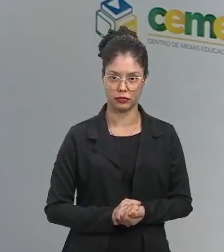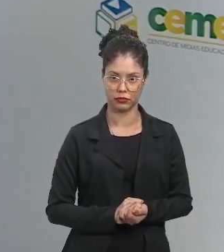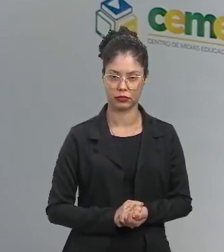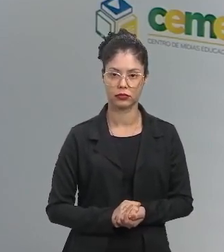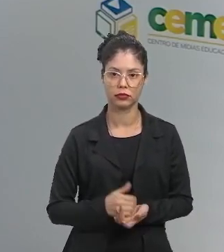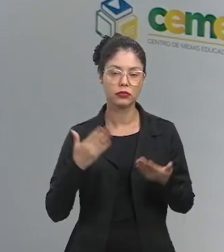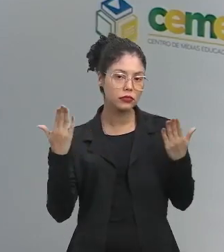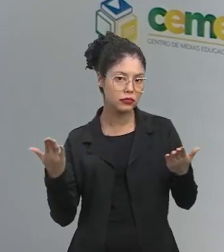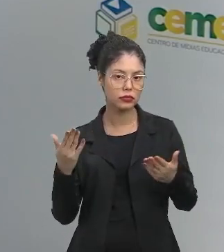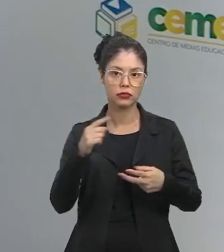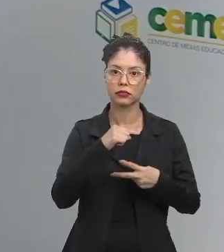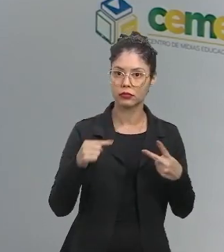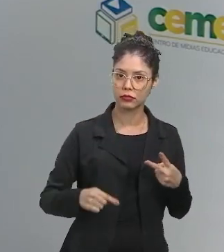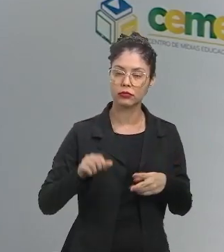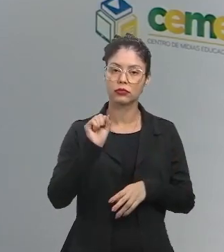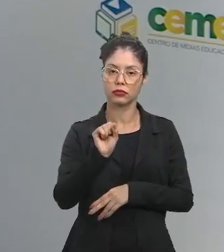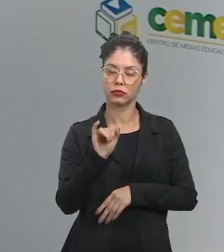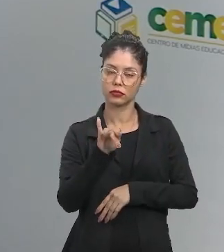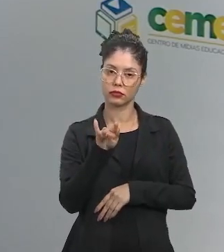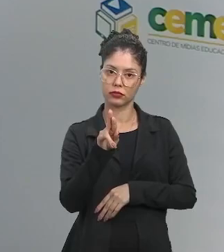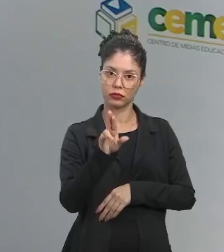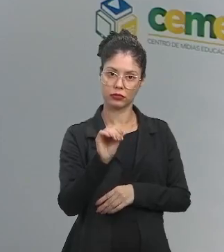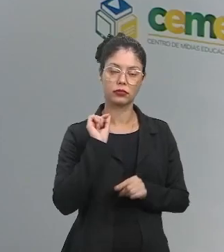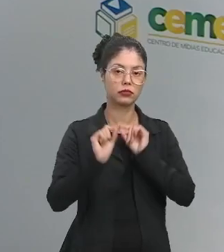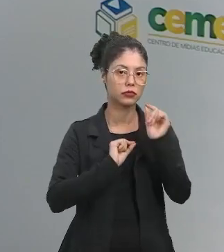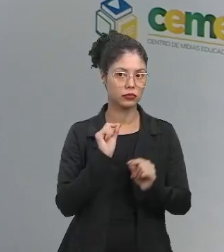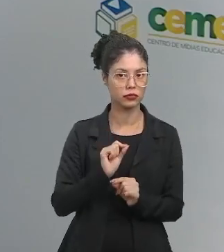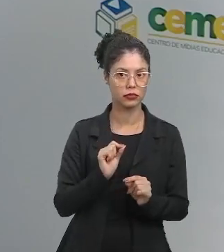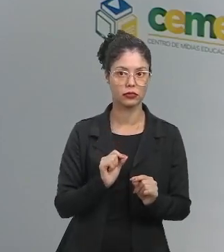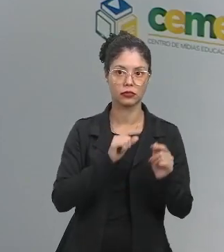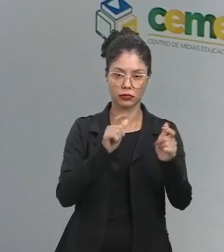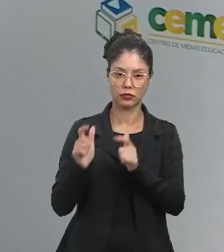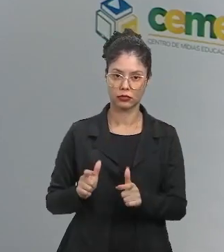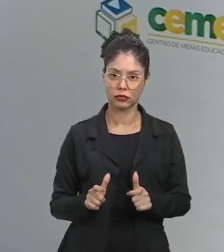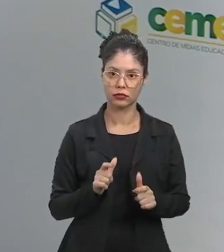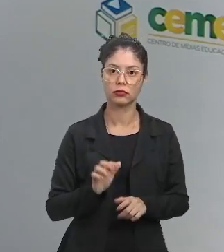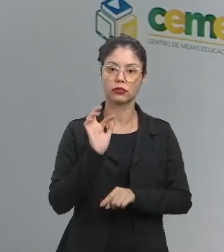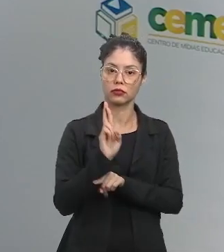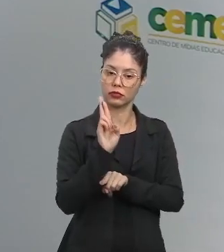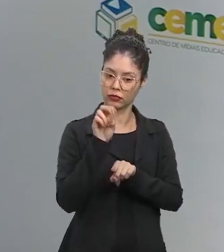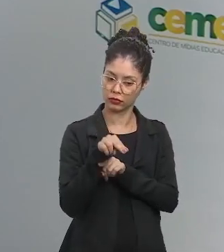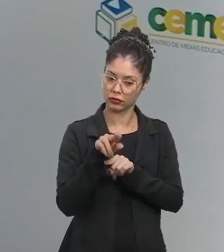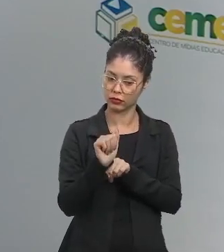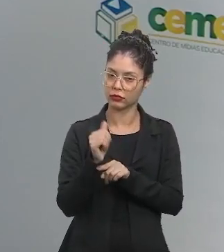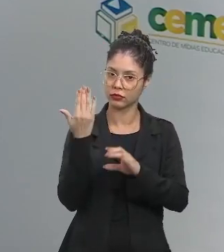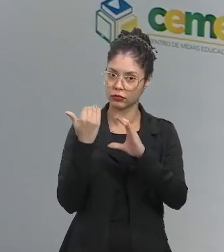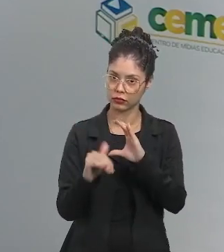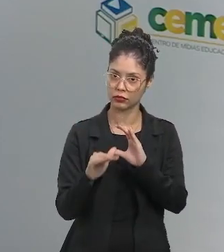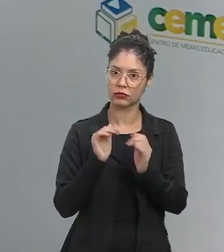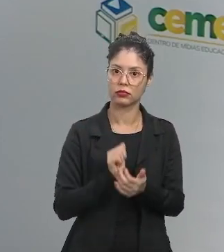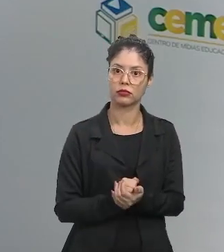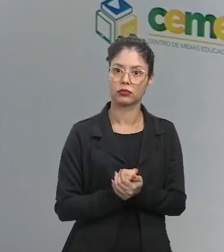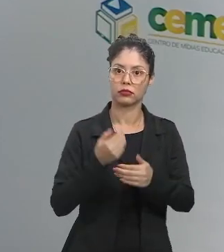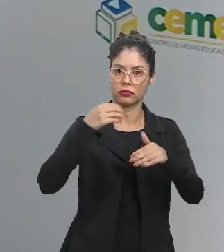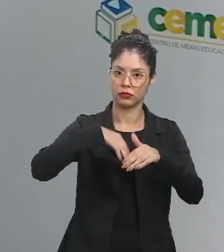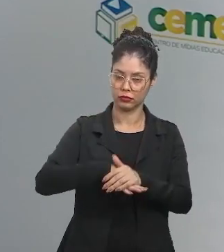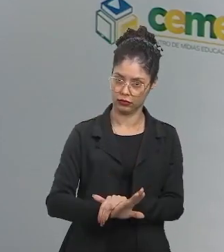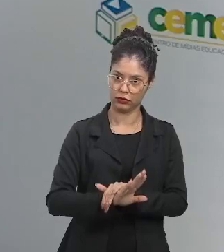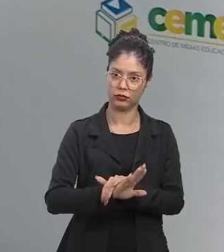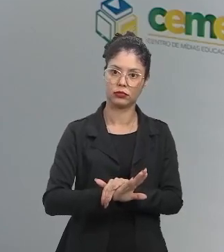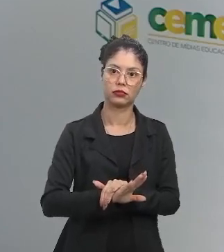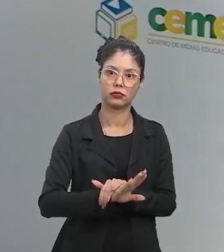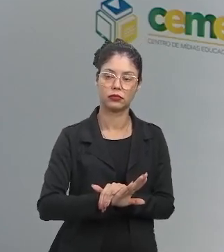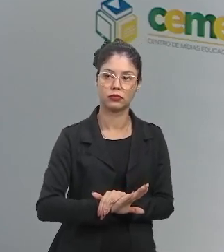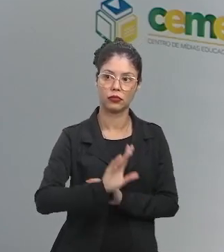E esses sítios vão ser locais onde o RNA mensageiro está acoplado